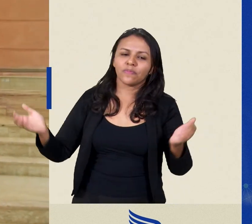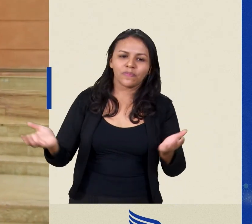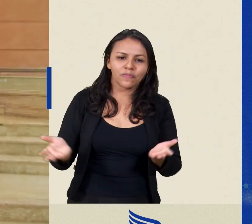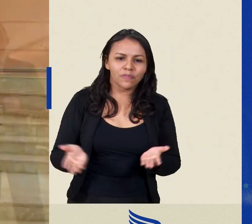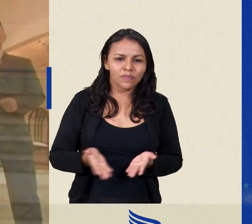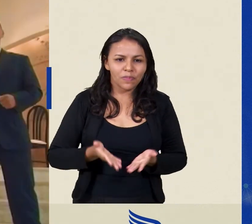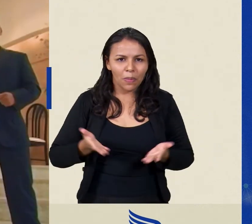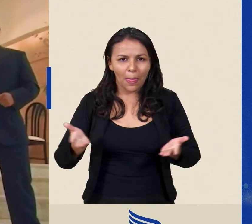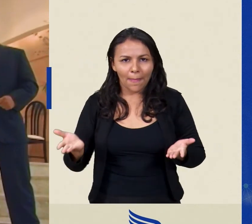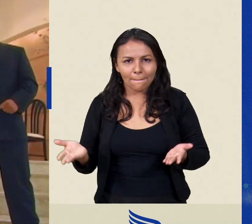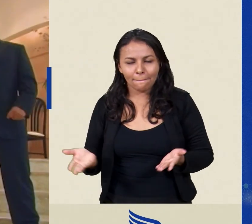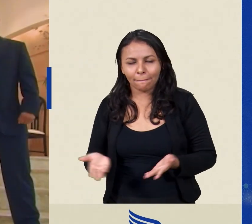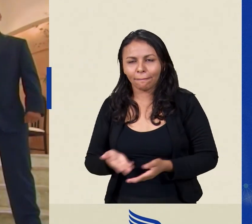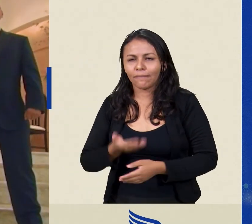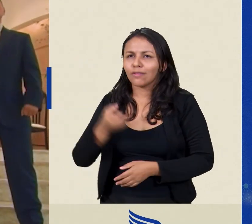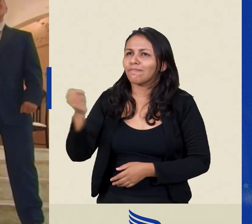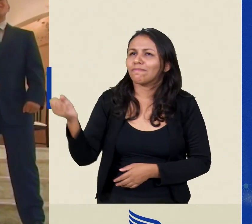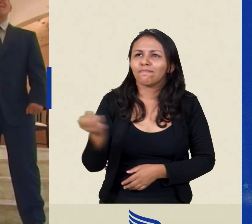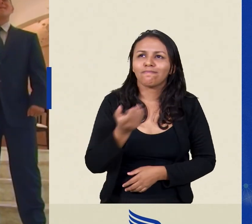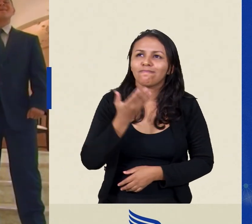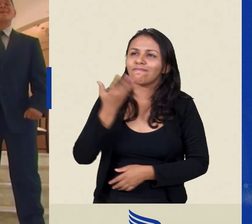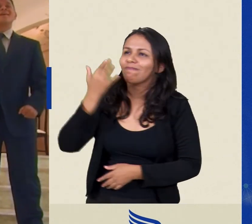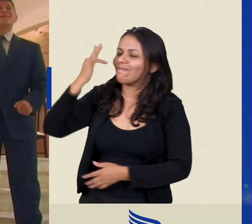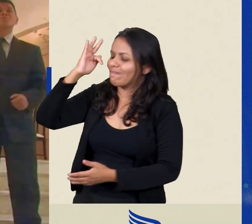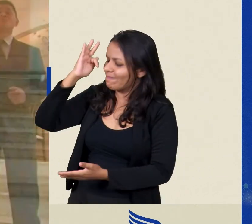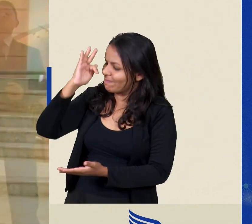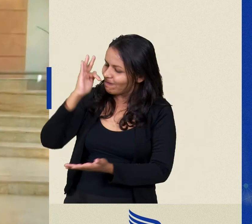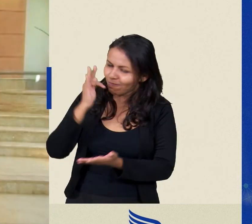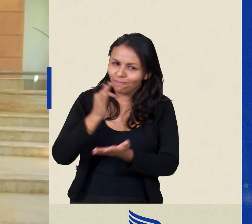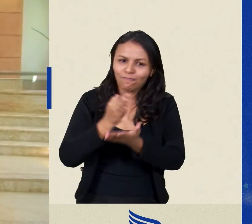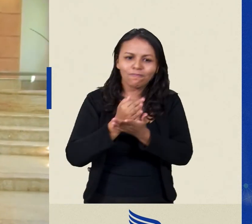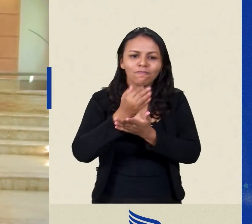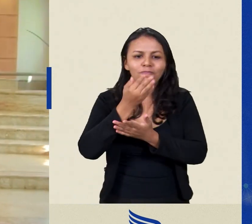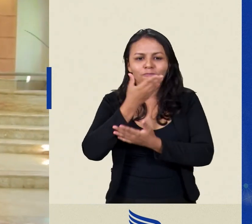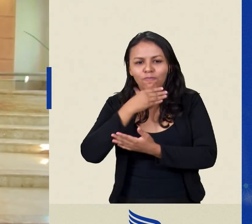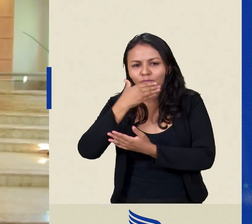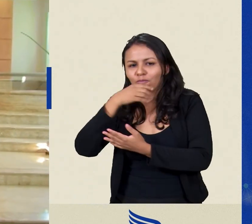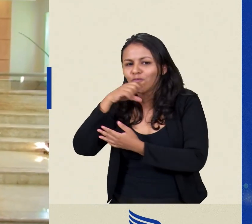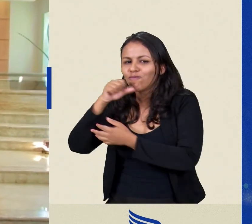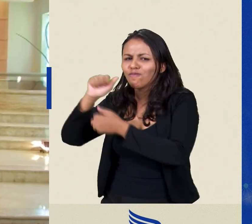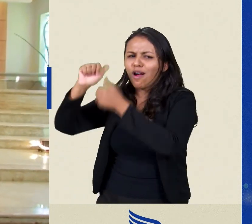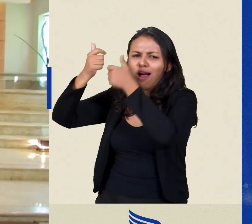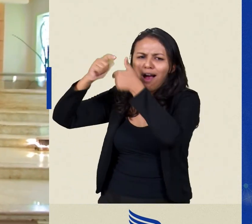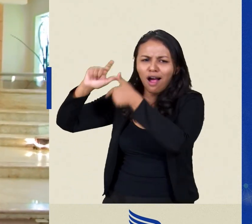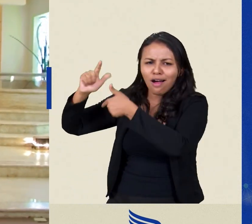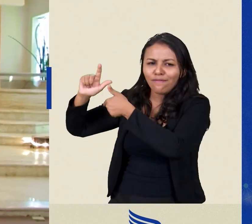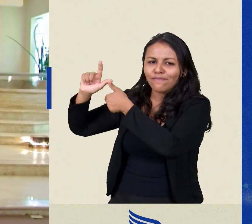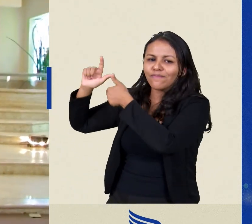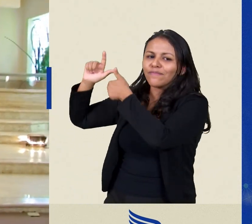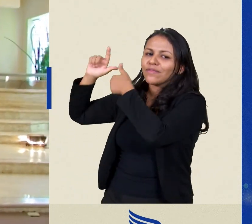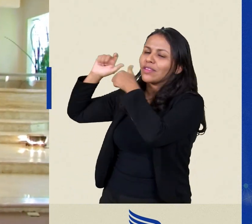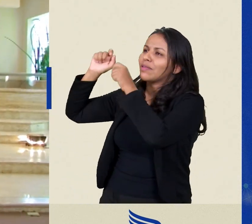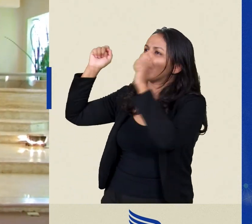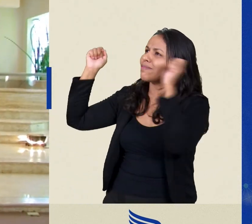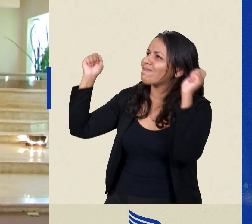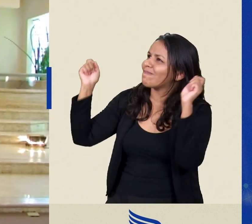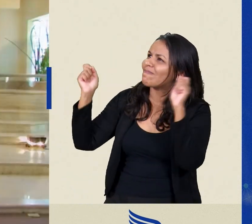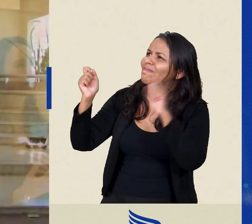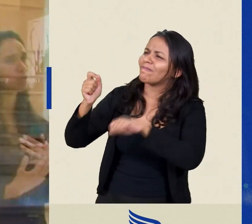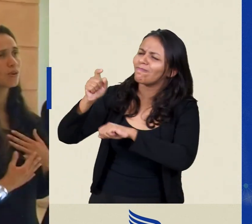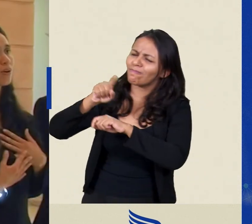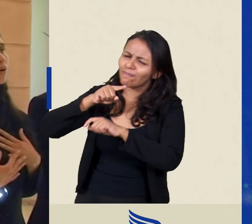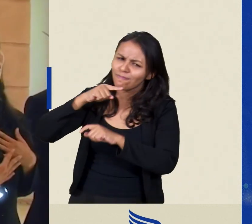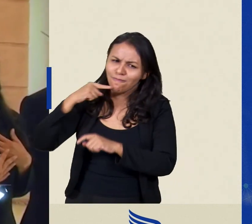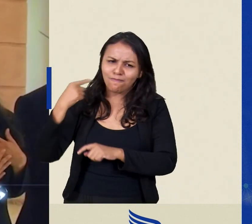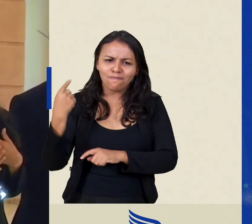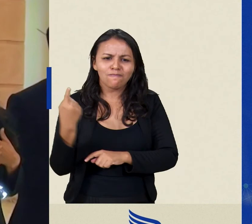arraiais. Bendita fé dos nossos pais,